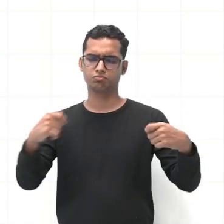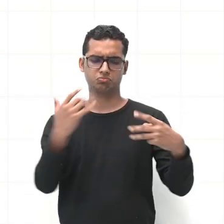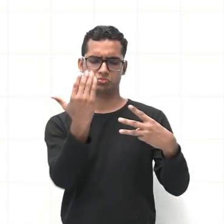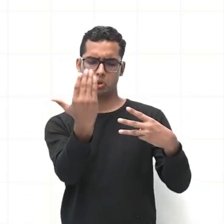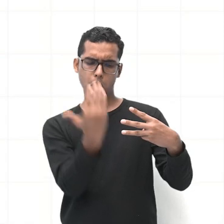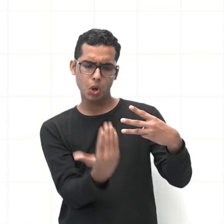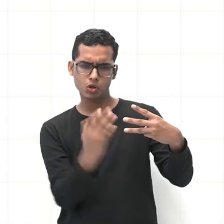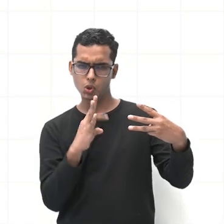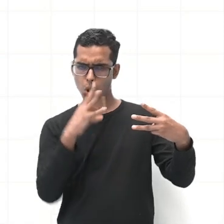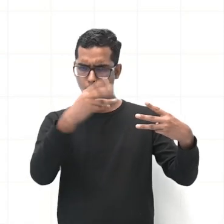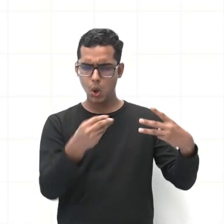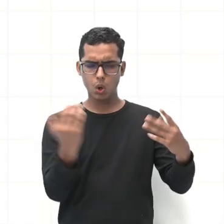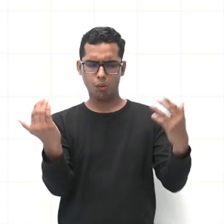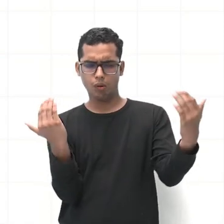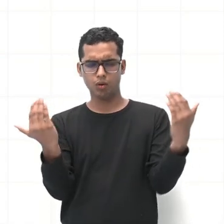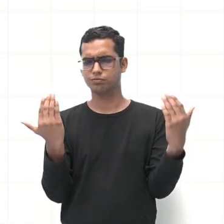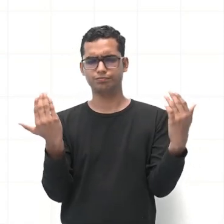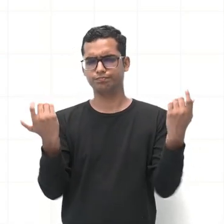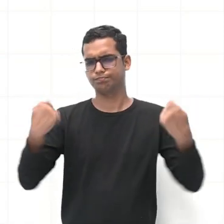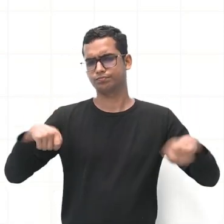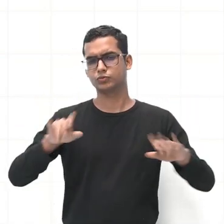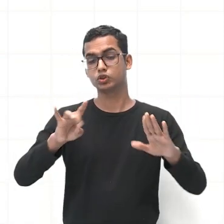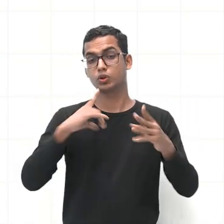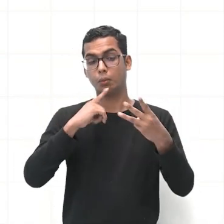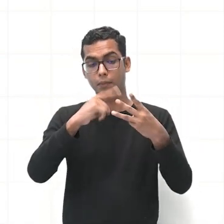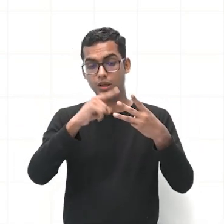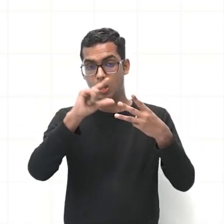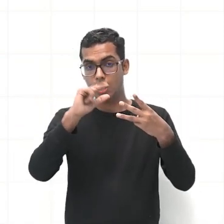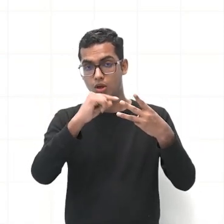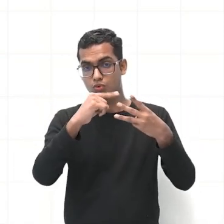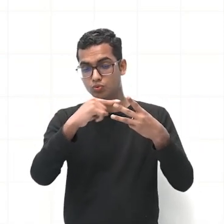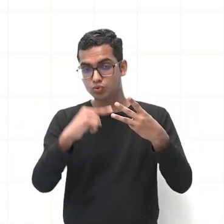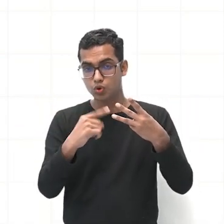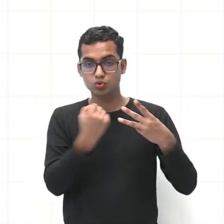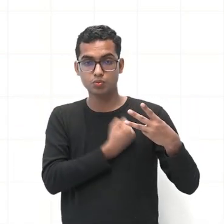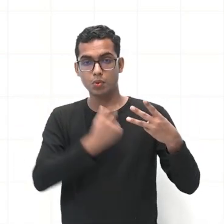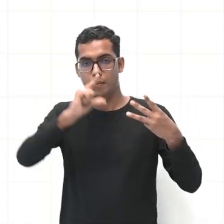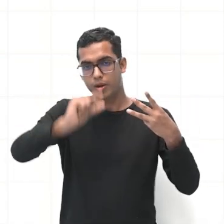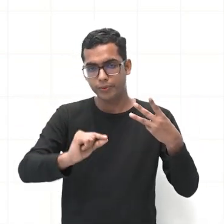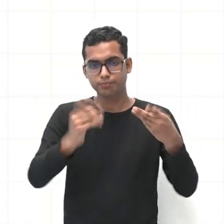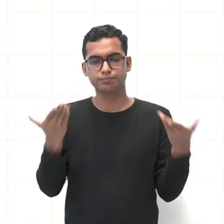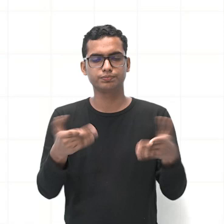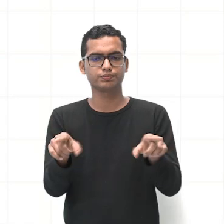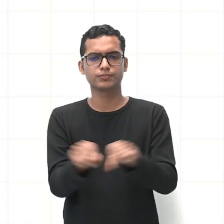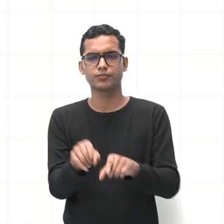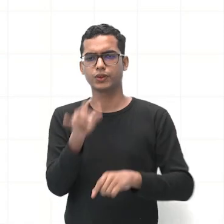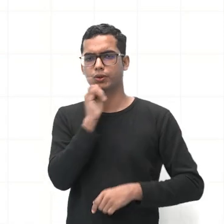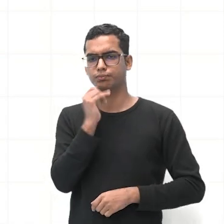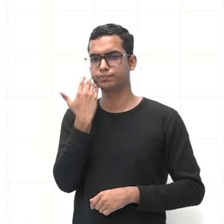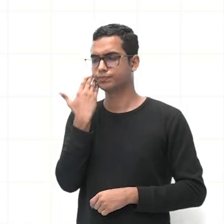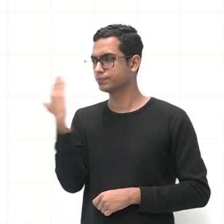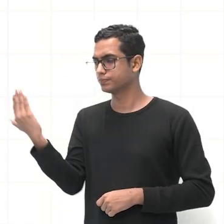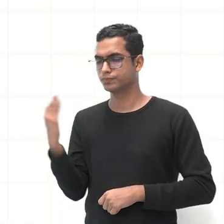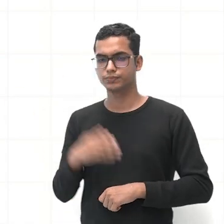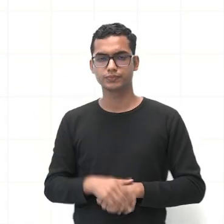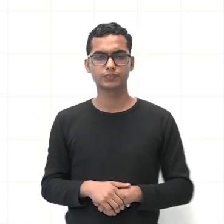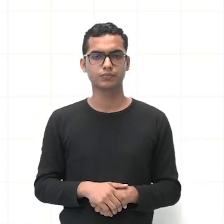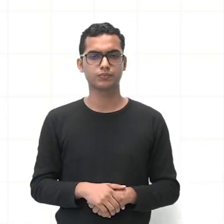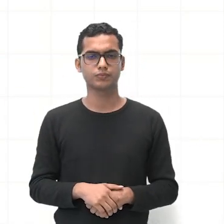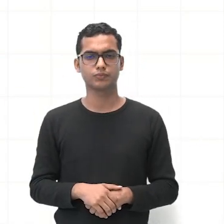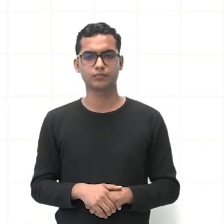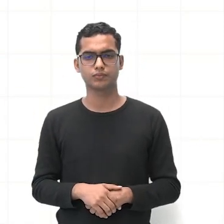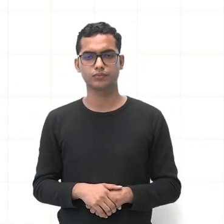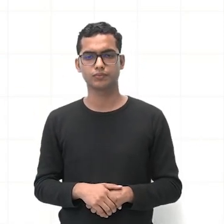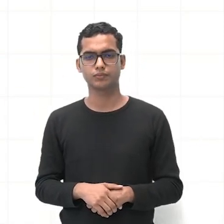aqui. Basta pegar os dois menores, olha só. Vamos pegar o BC, que mede 12, e somar com